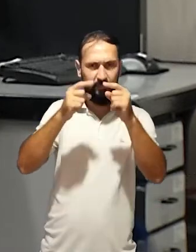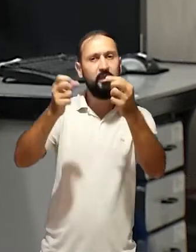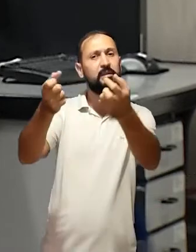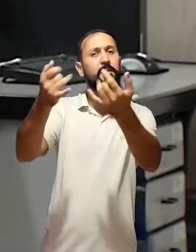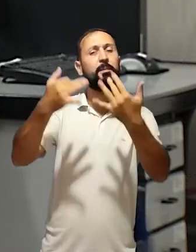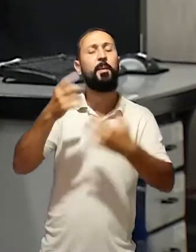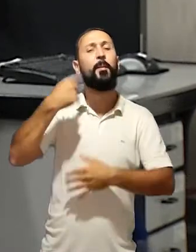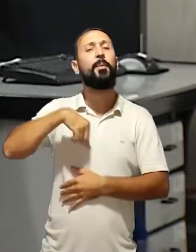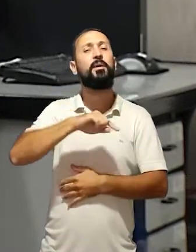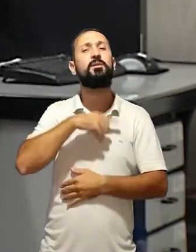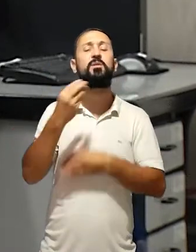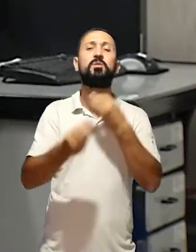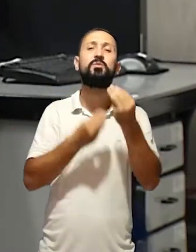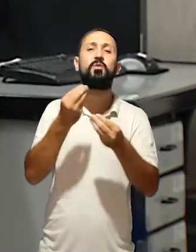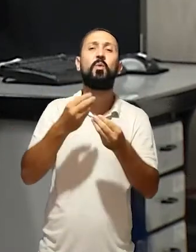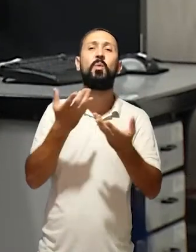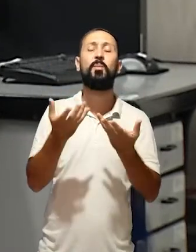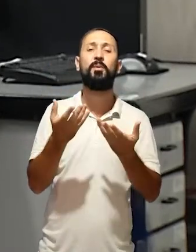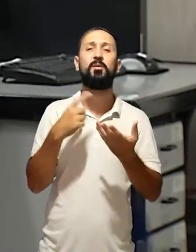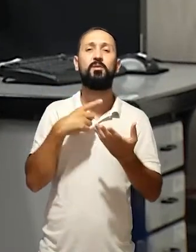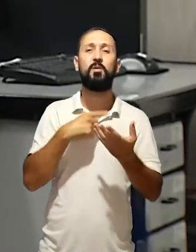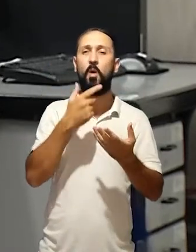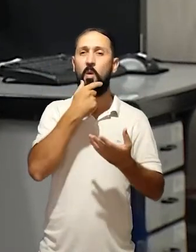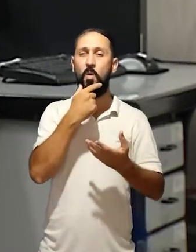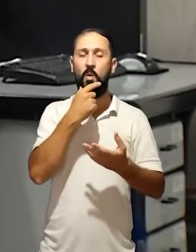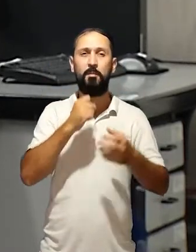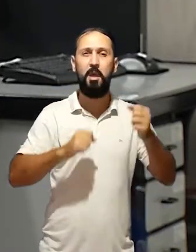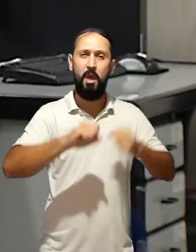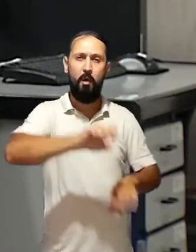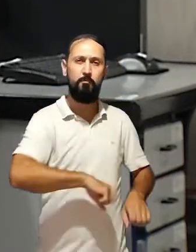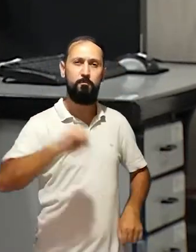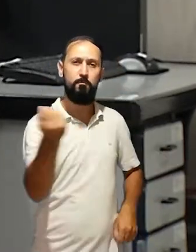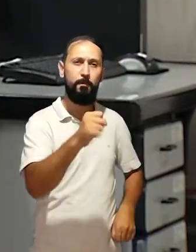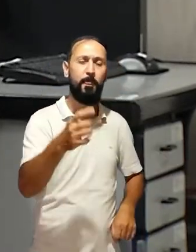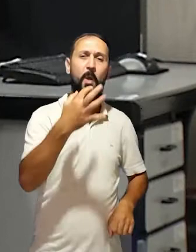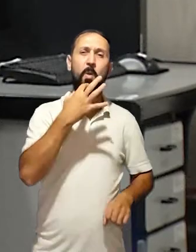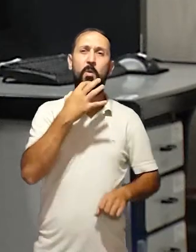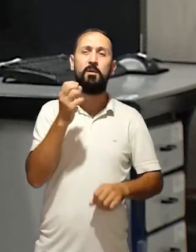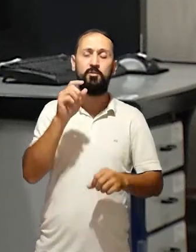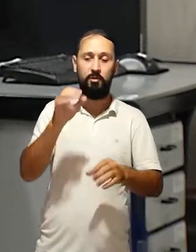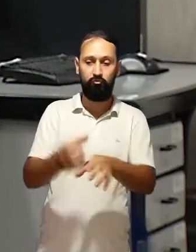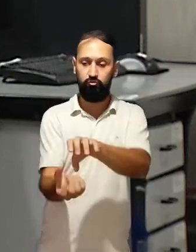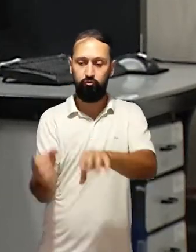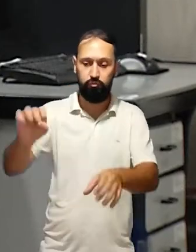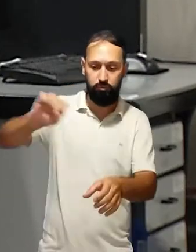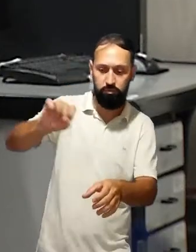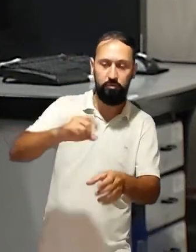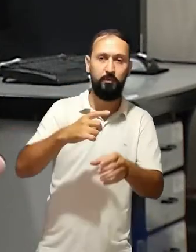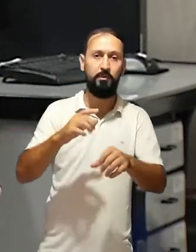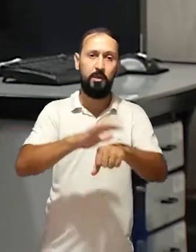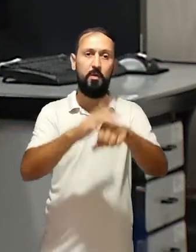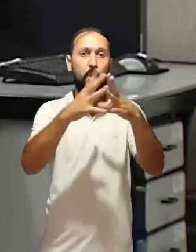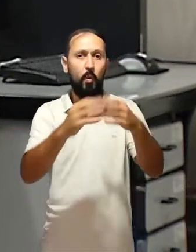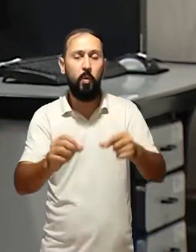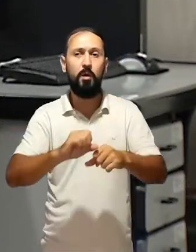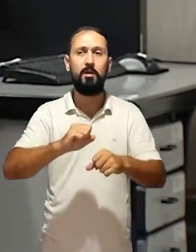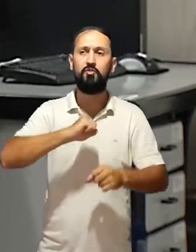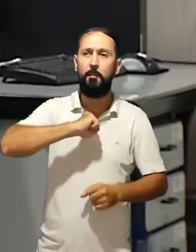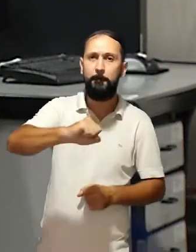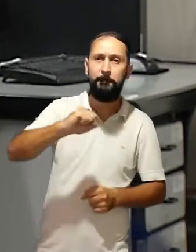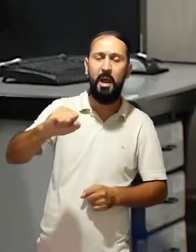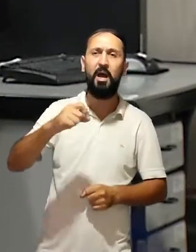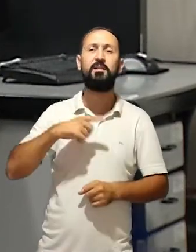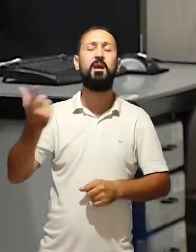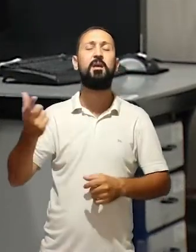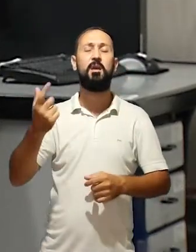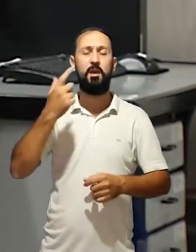fantástica? Conta um pouco para a gente, né, da saga do Guerreiro Ori, exímio conhecedor de poções, que curam e matam, e